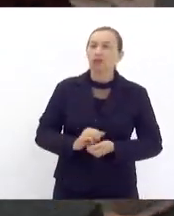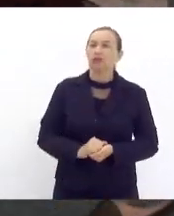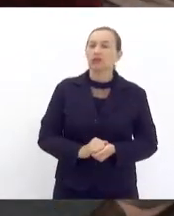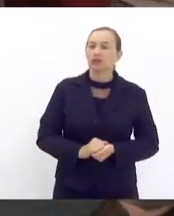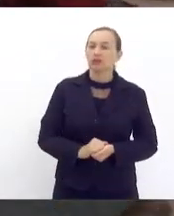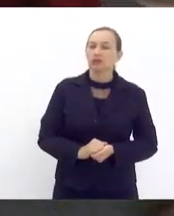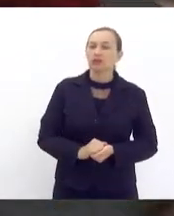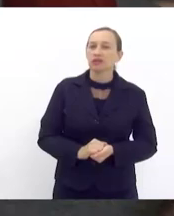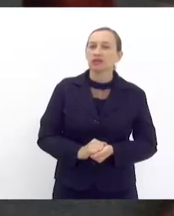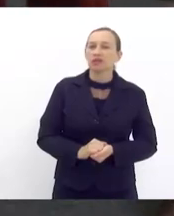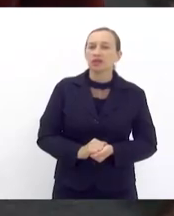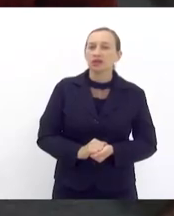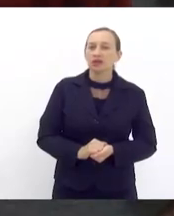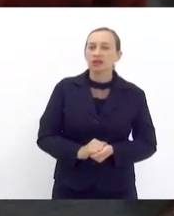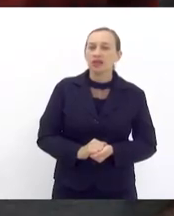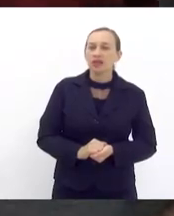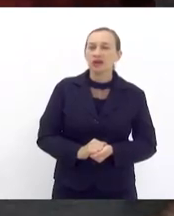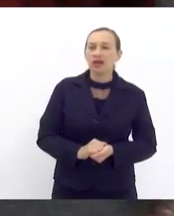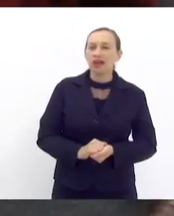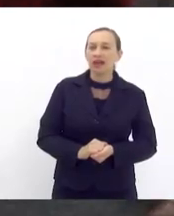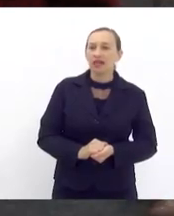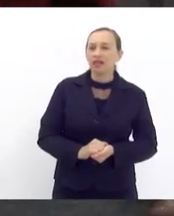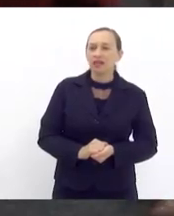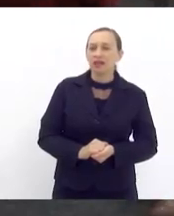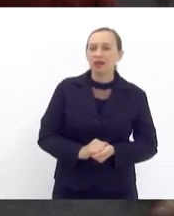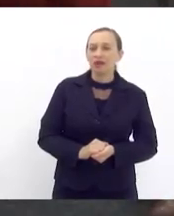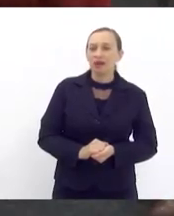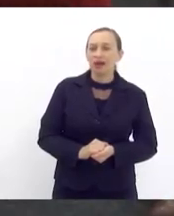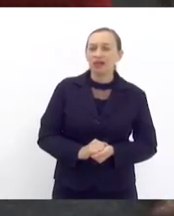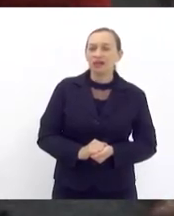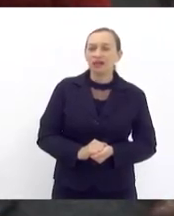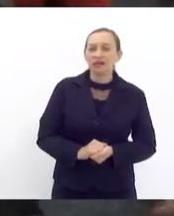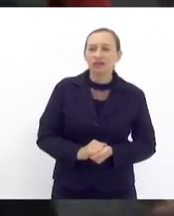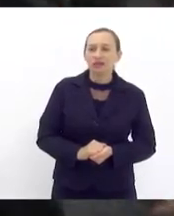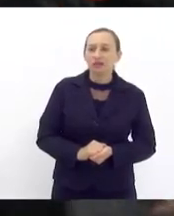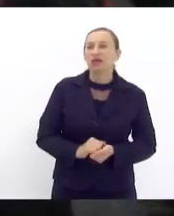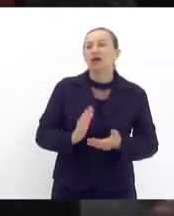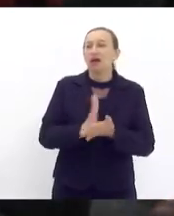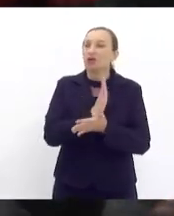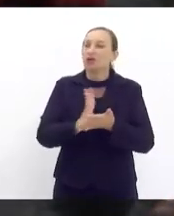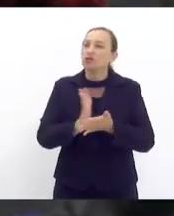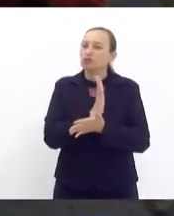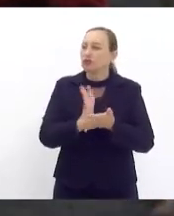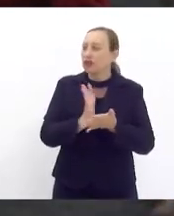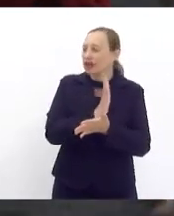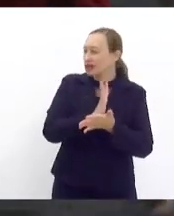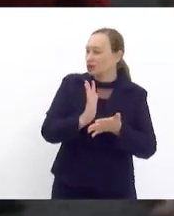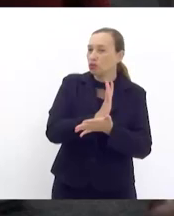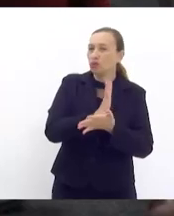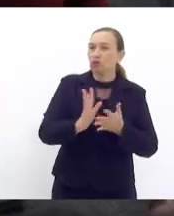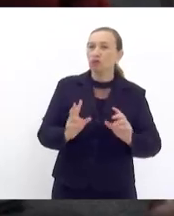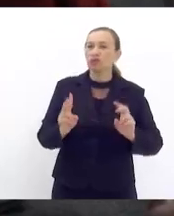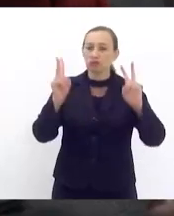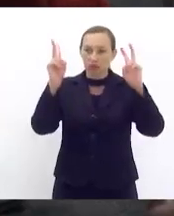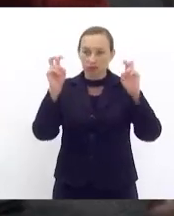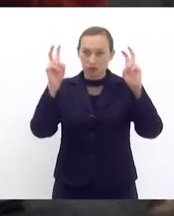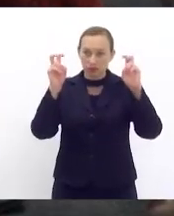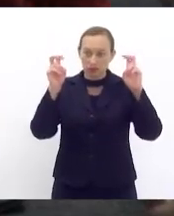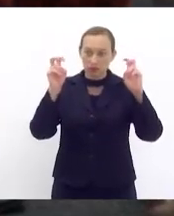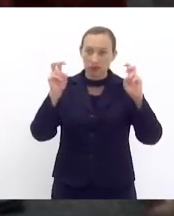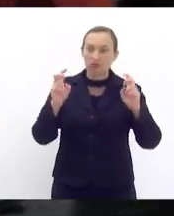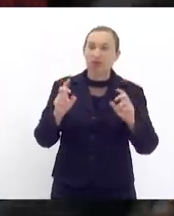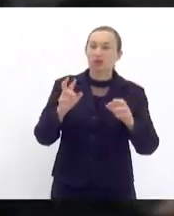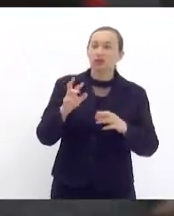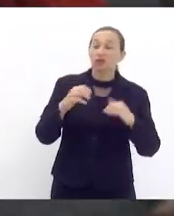trazia aqui algumas das iniciativas e alguns dos levantamentos feitos Na audiência pública sobre violência